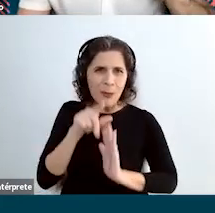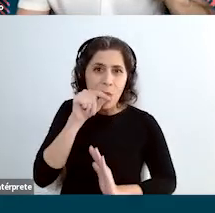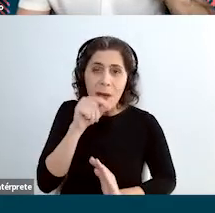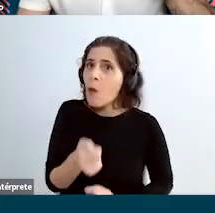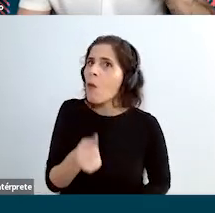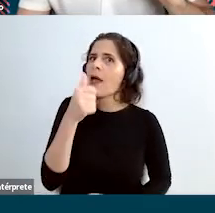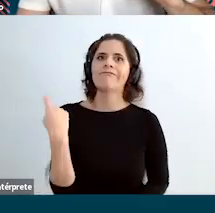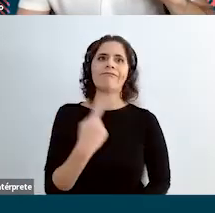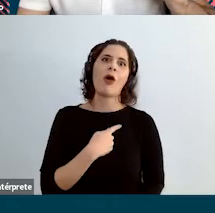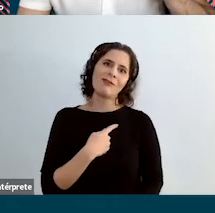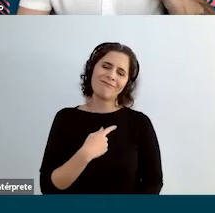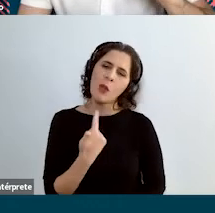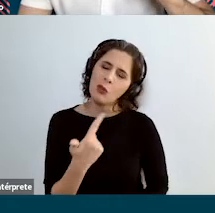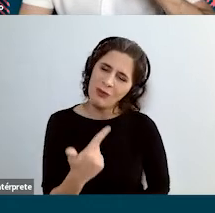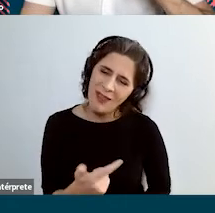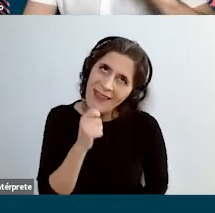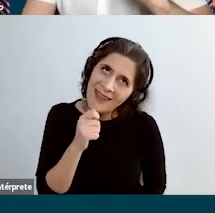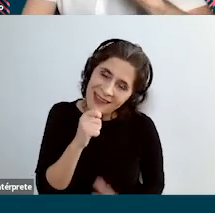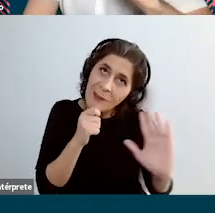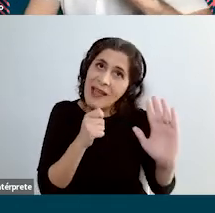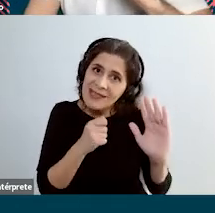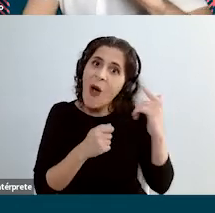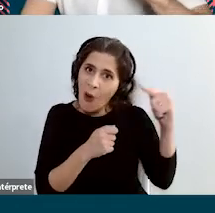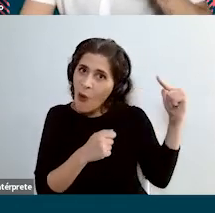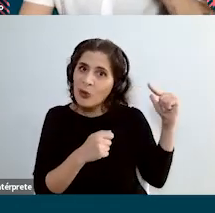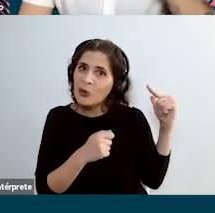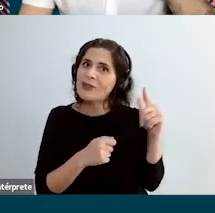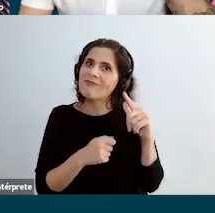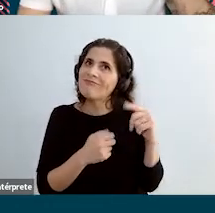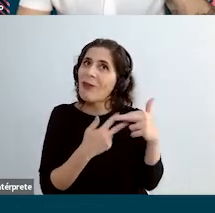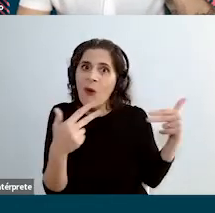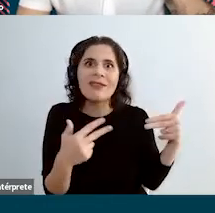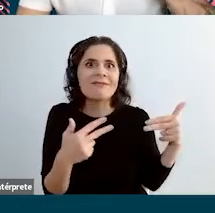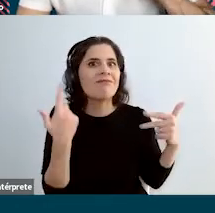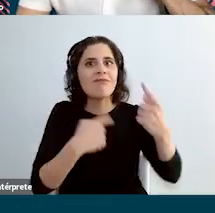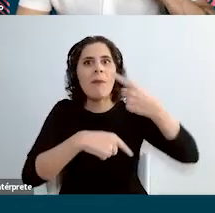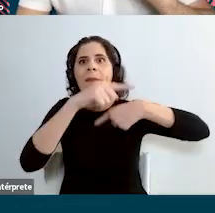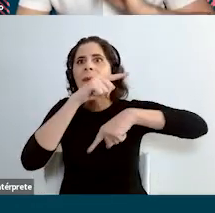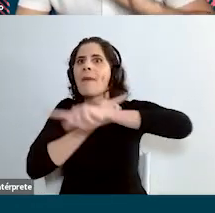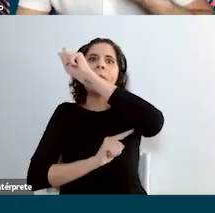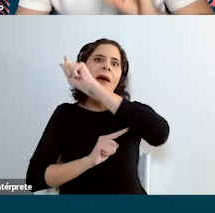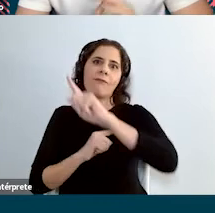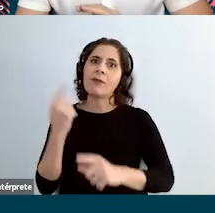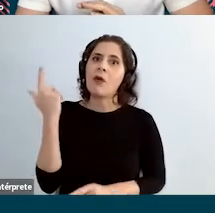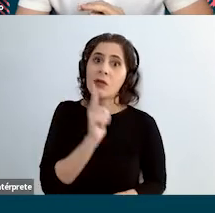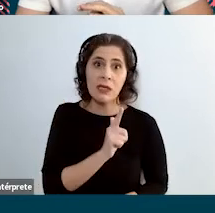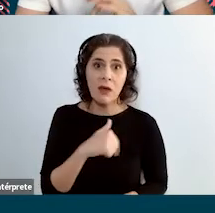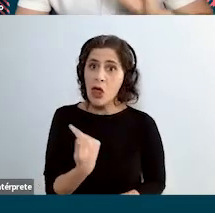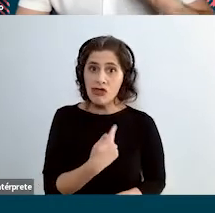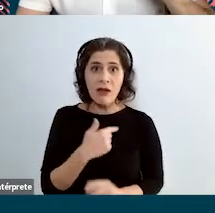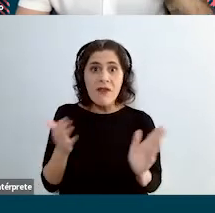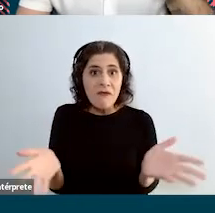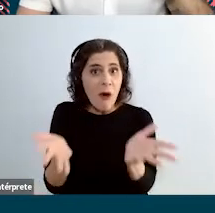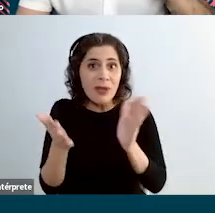foi um dos feitos que a gente não teve, mas teve vários outros aí que foi bem interessante. Isso sem a gente